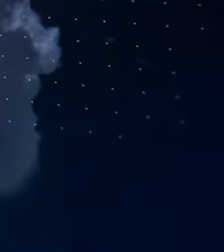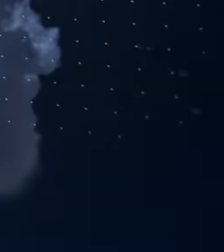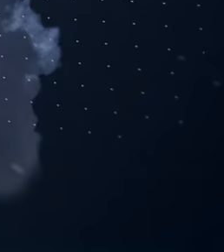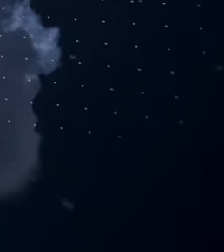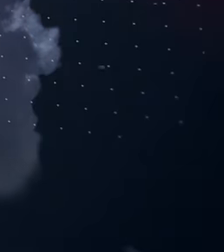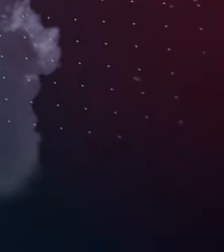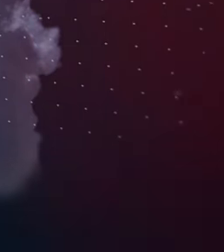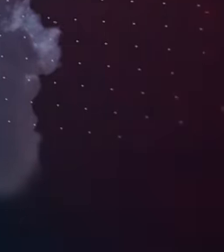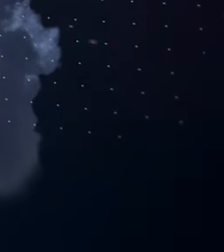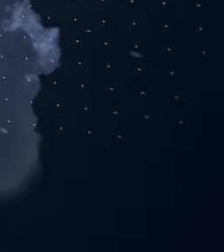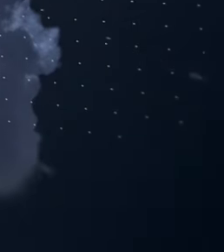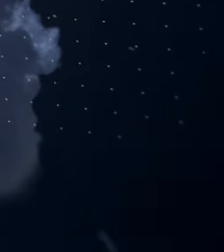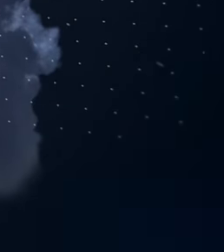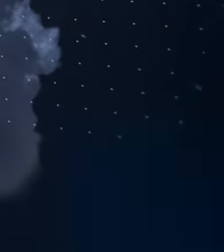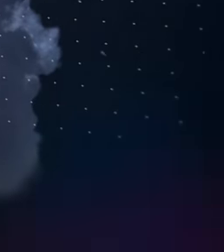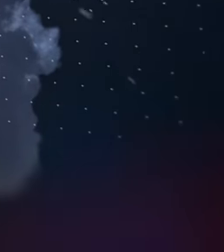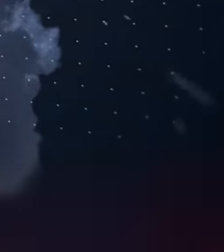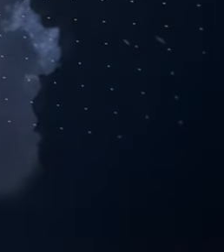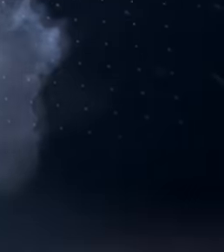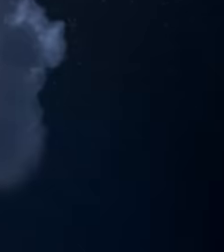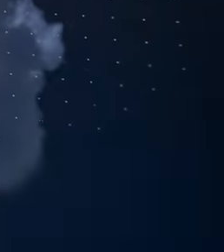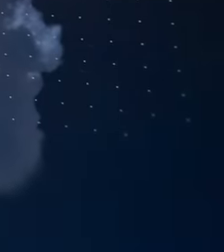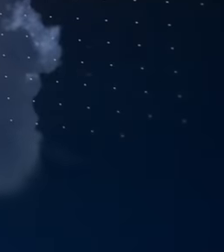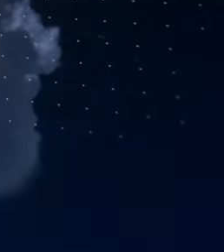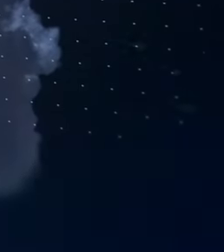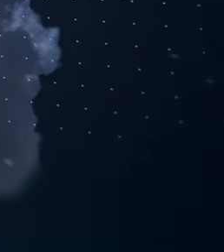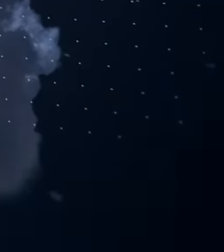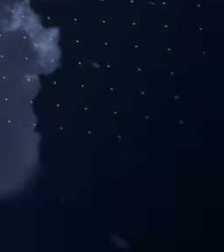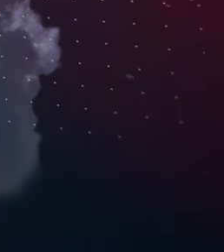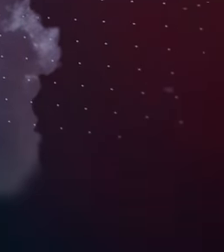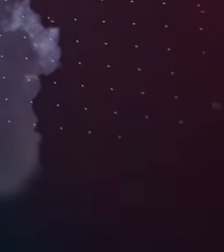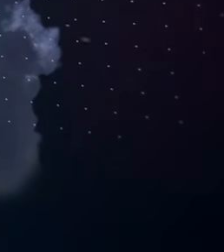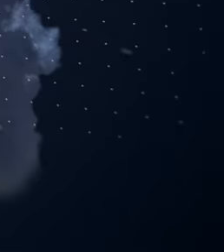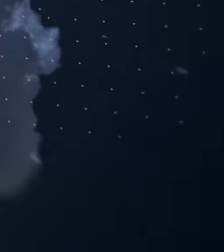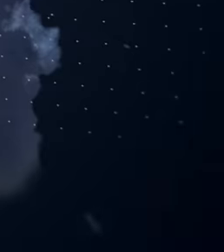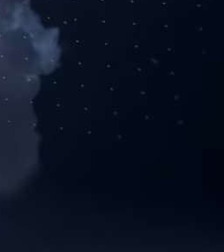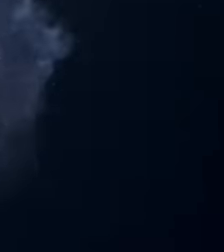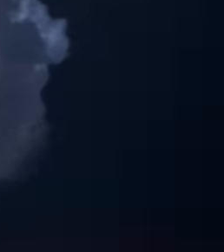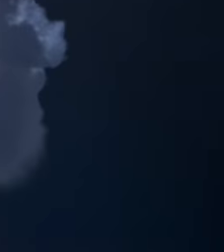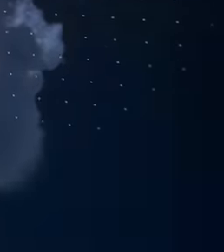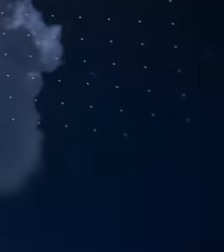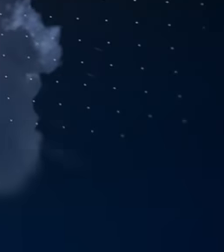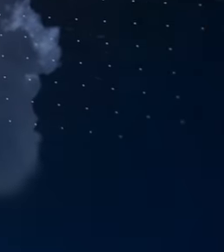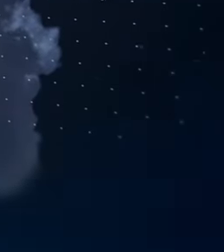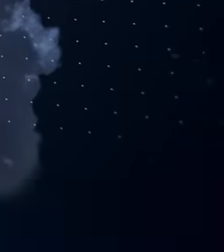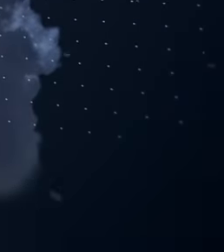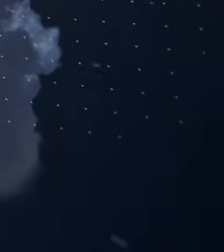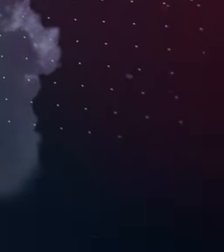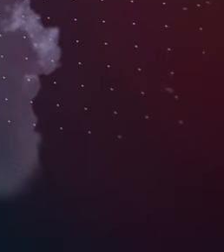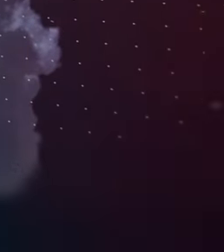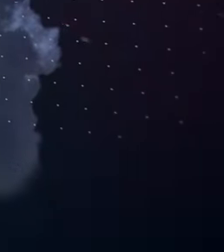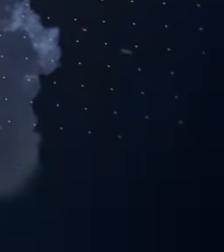Se você deseja participar de momentos como esse, venha neste domingo às 18 horas, na Vigília